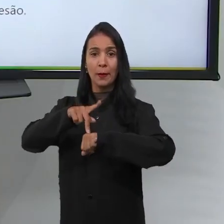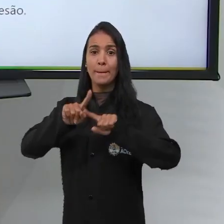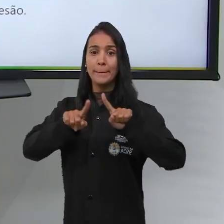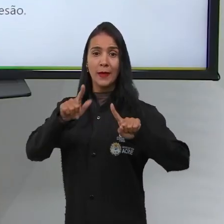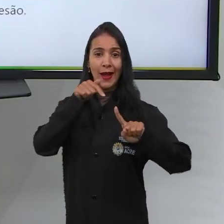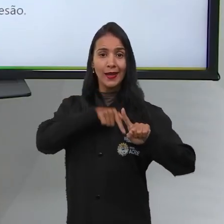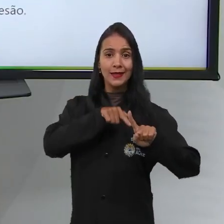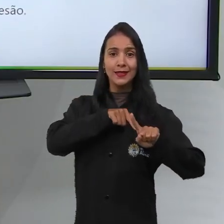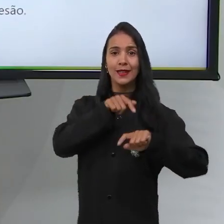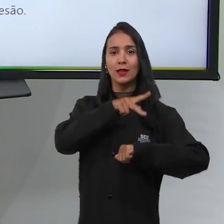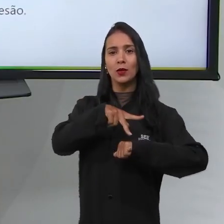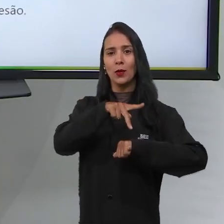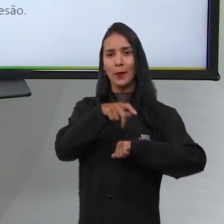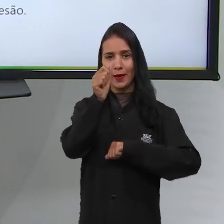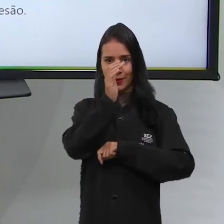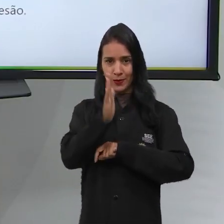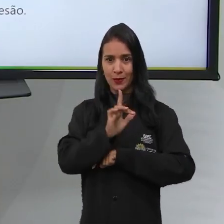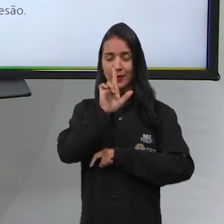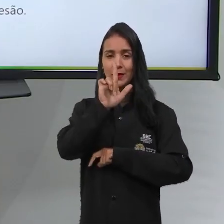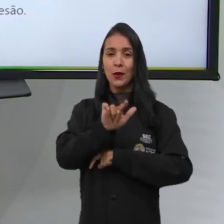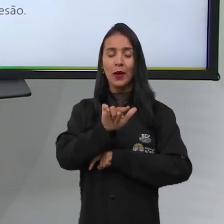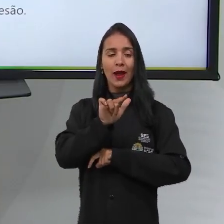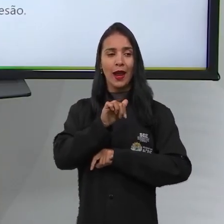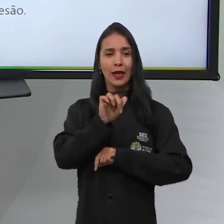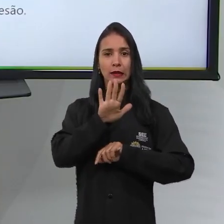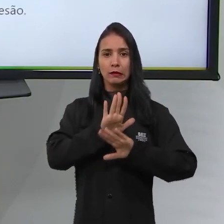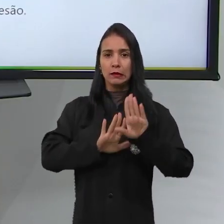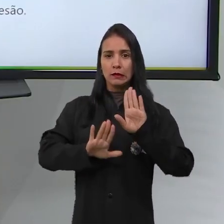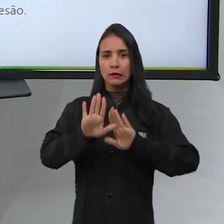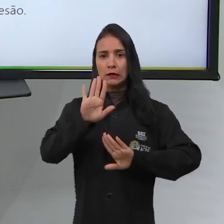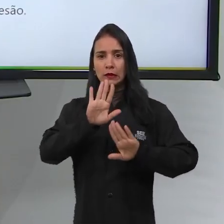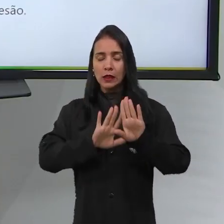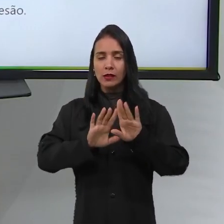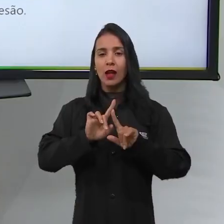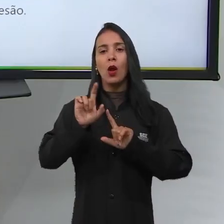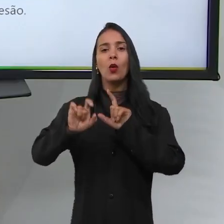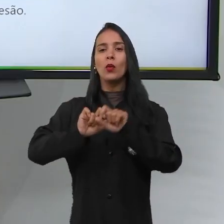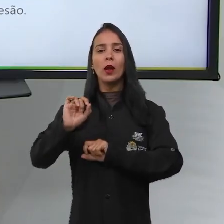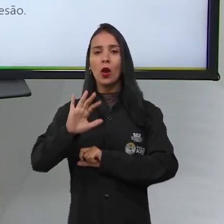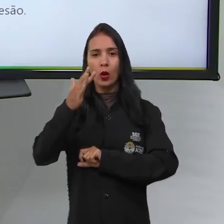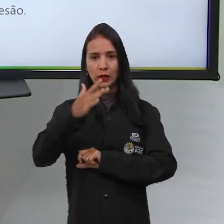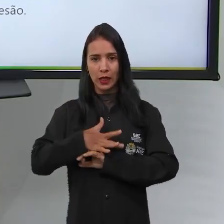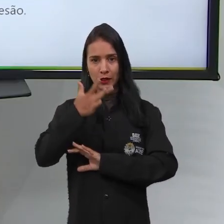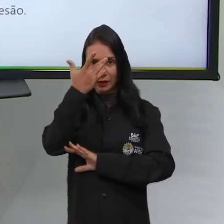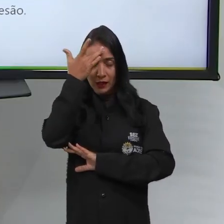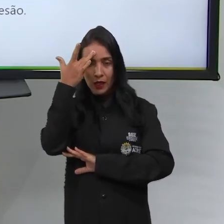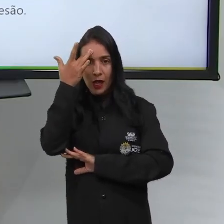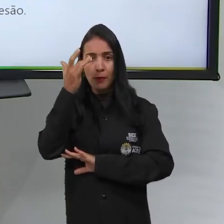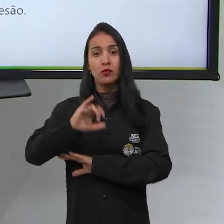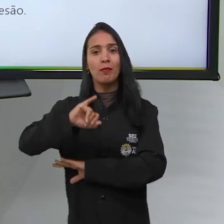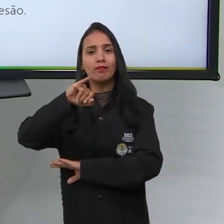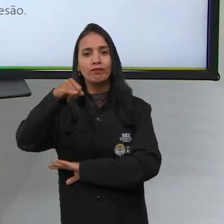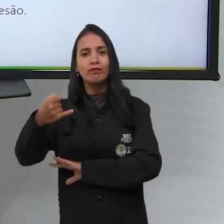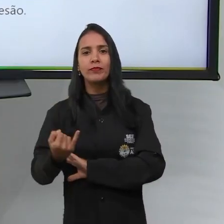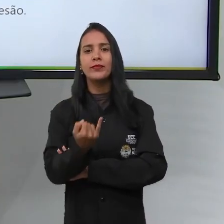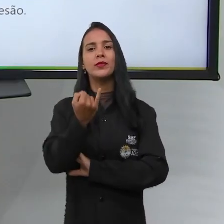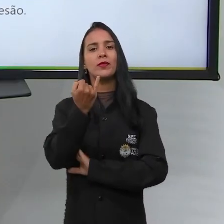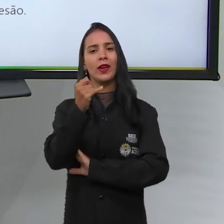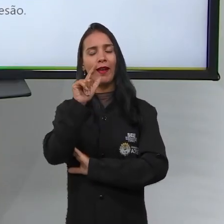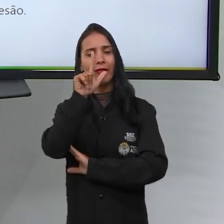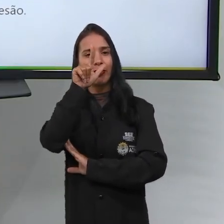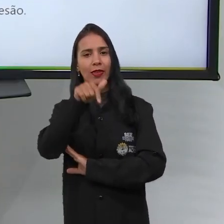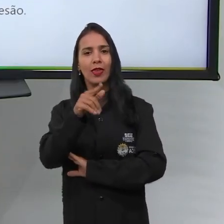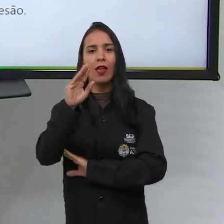de essa doença chegar até o estado. O que é que acontece? Muitas vezes as pessoas elas se aproveitam dessa